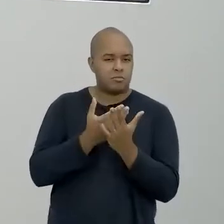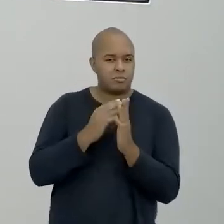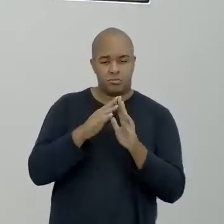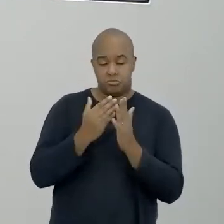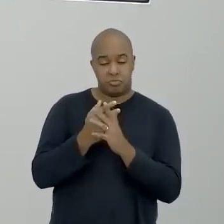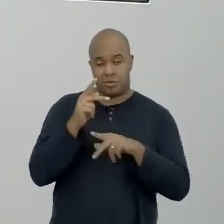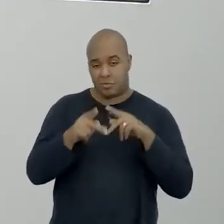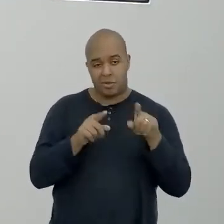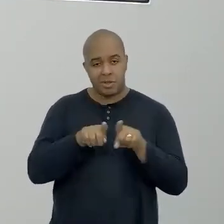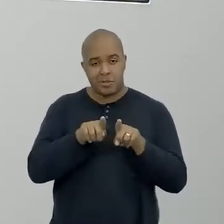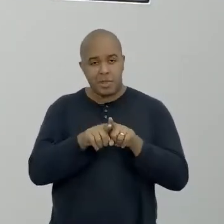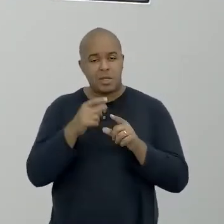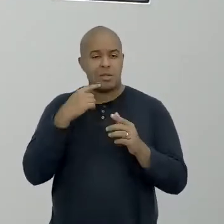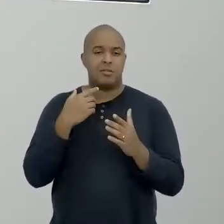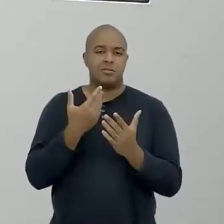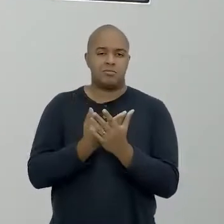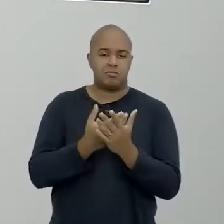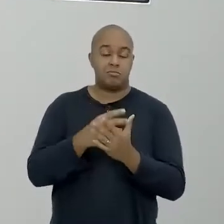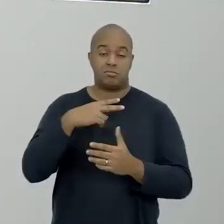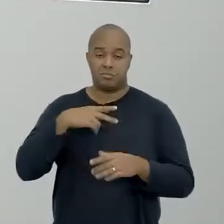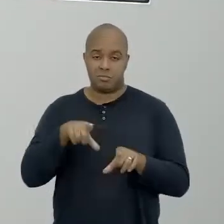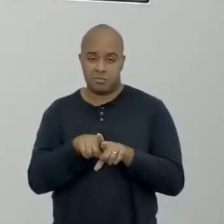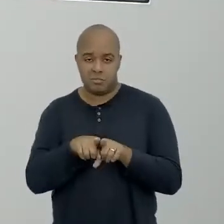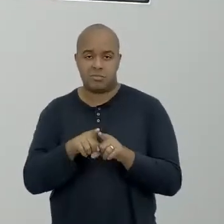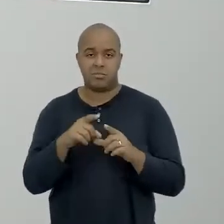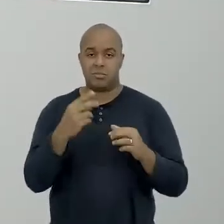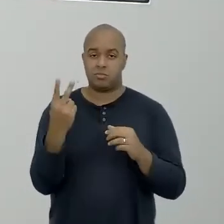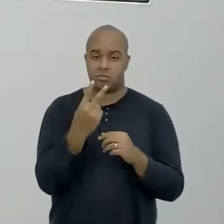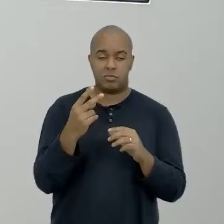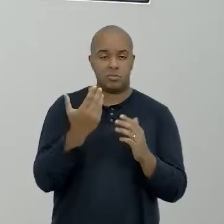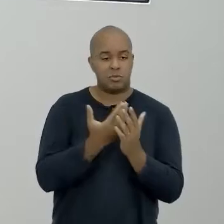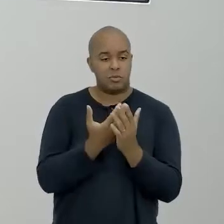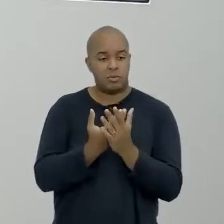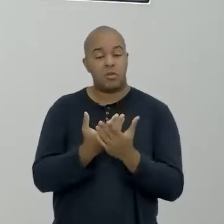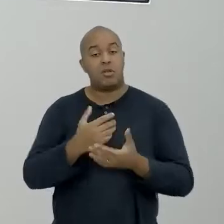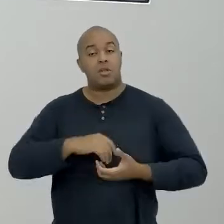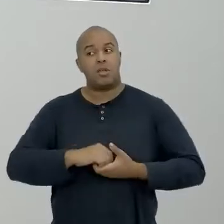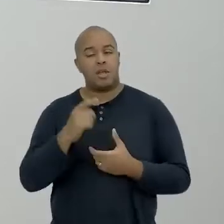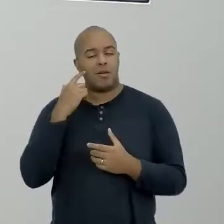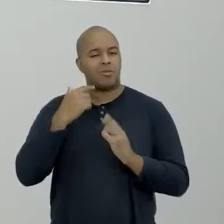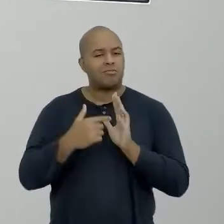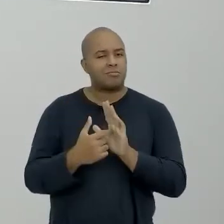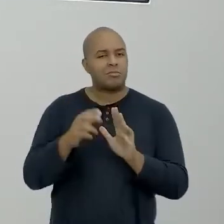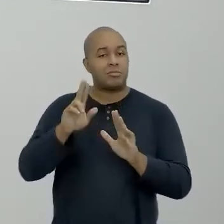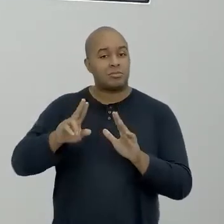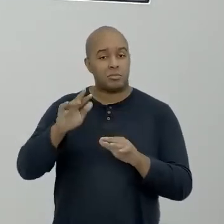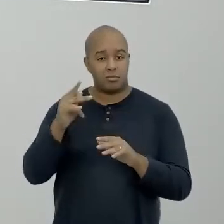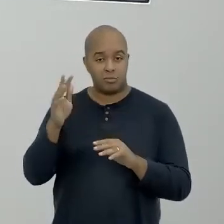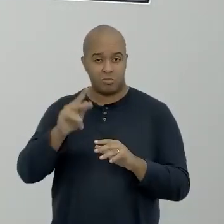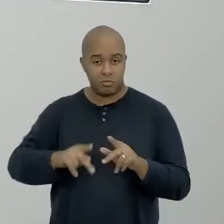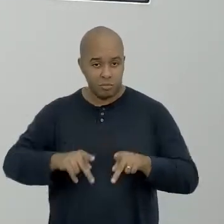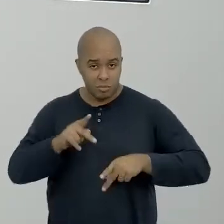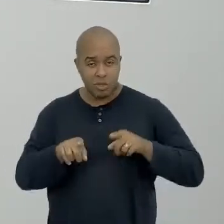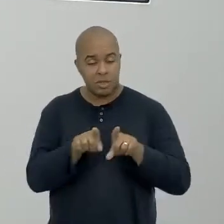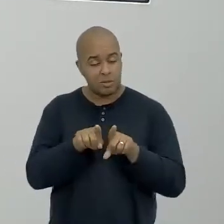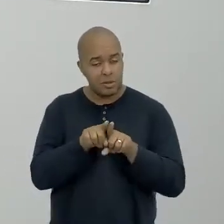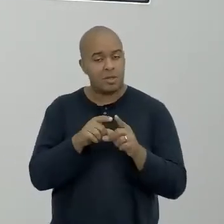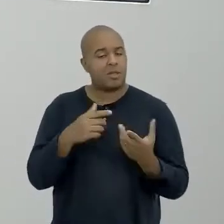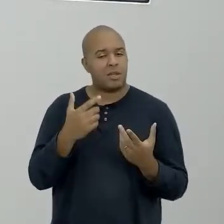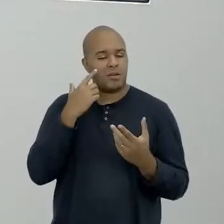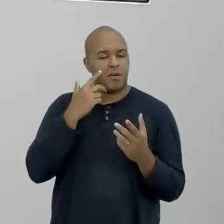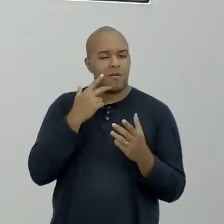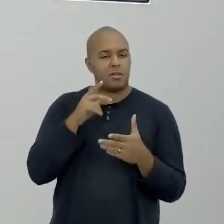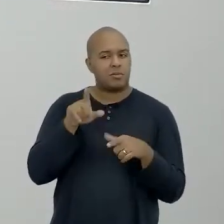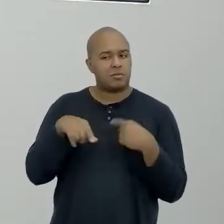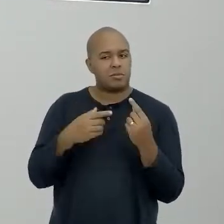escola pública, também estudei em escola particular, estudei nos dois, e estudei numa universidade pública. Olha só, e quando eu